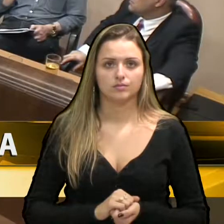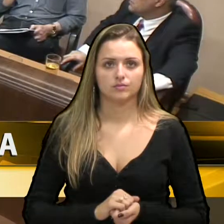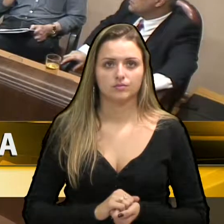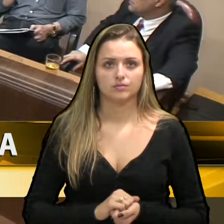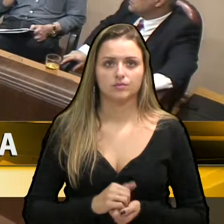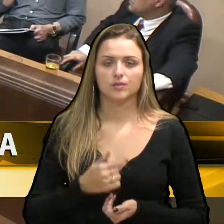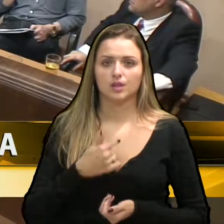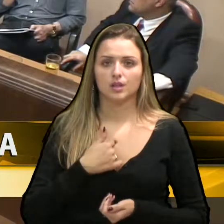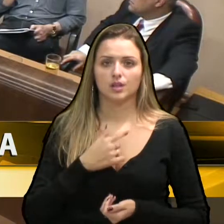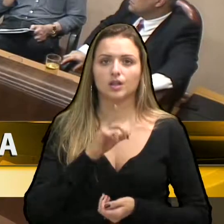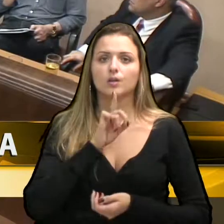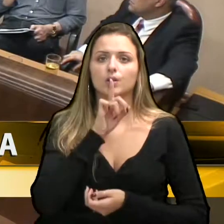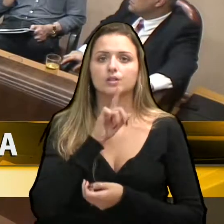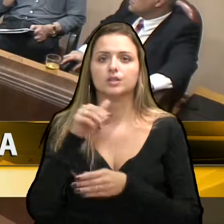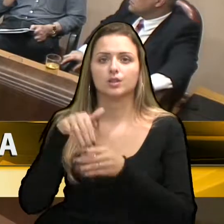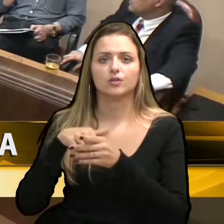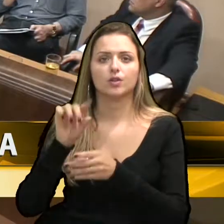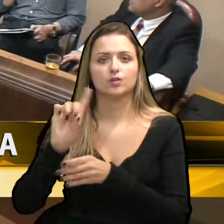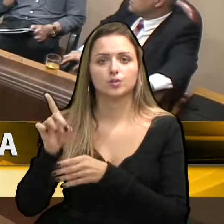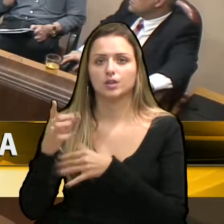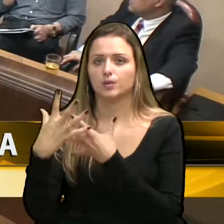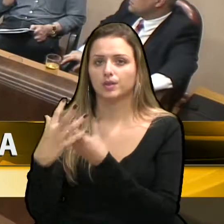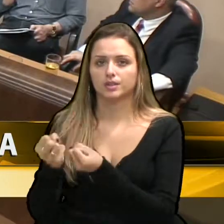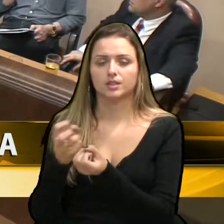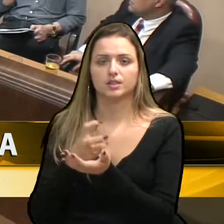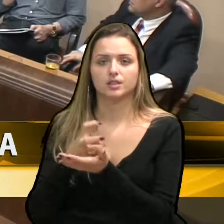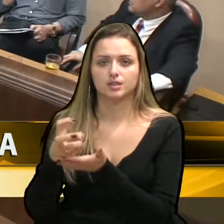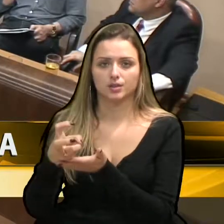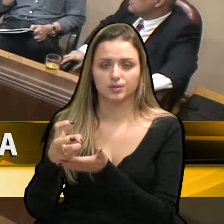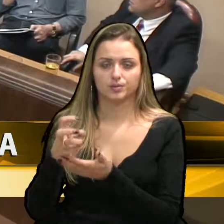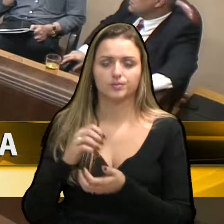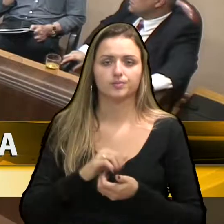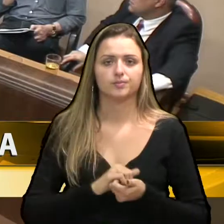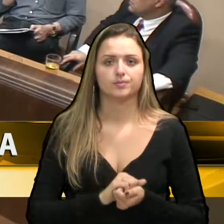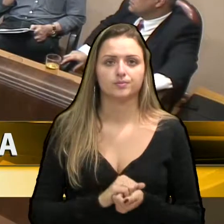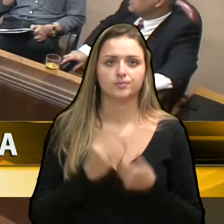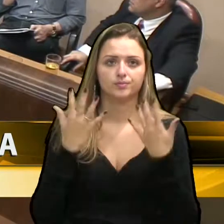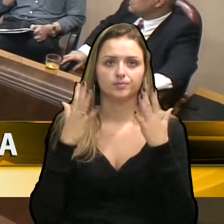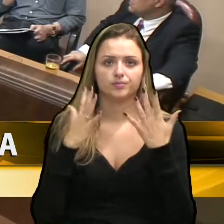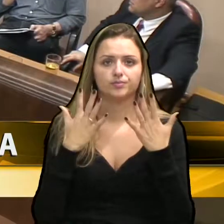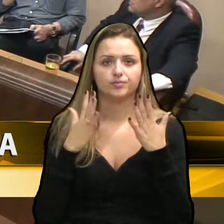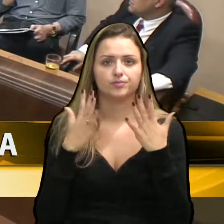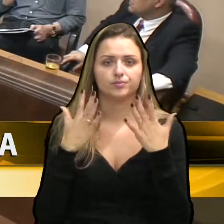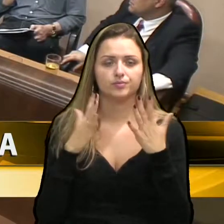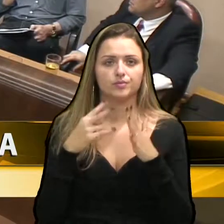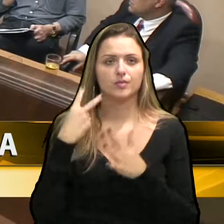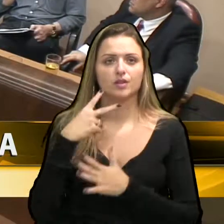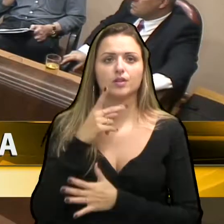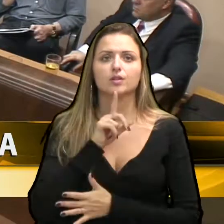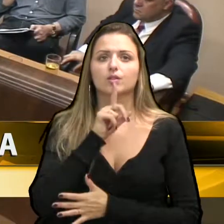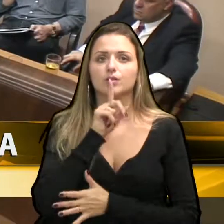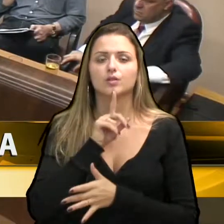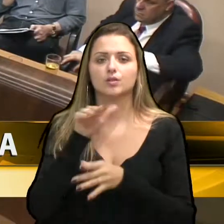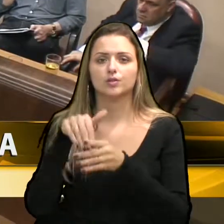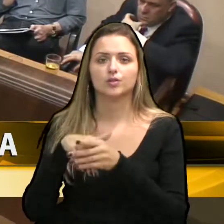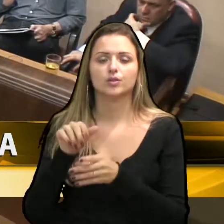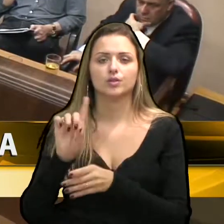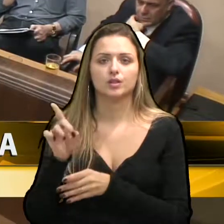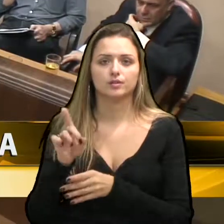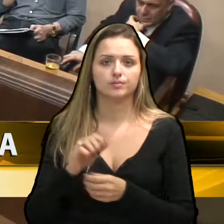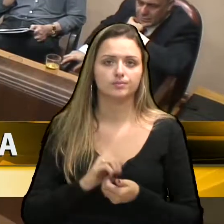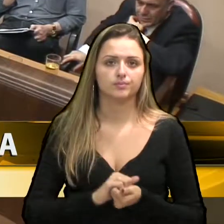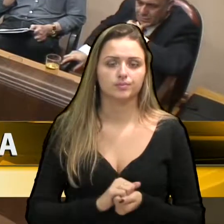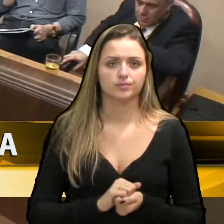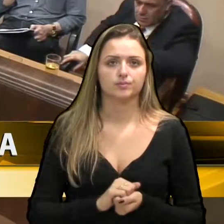Este vereador vota não pela improcedência da infração e absolvição do denunciado. Vereador Alberto Beneguzzi votou